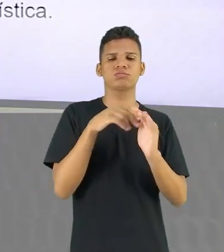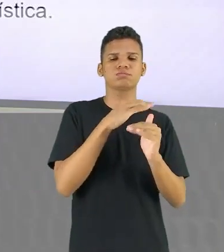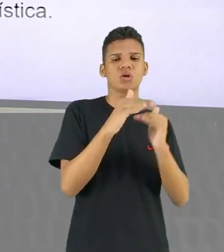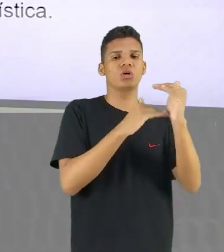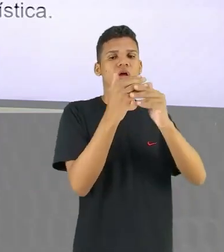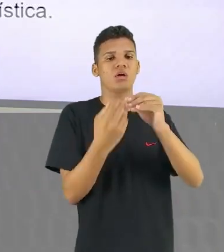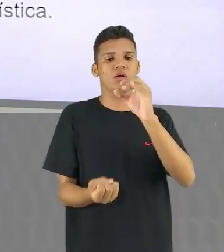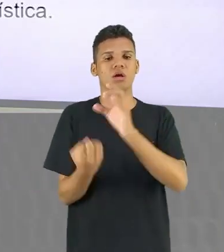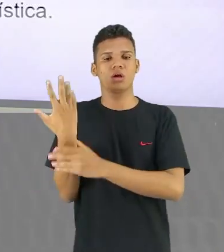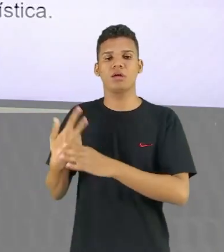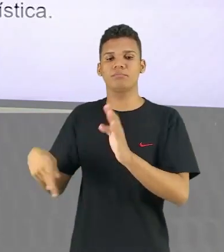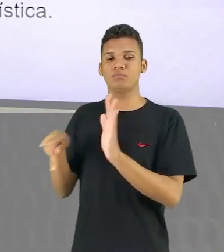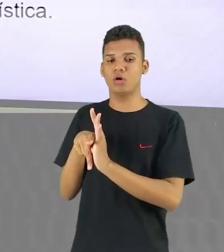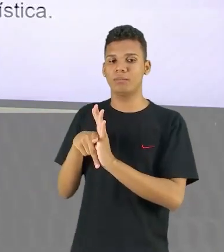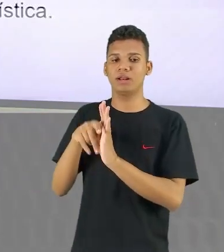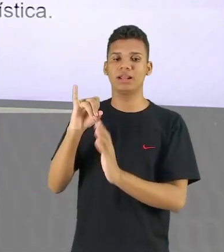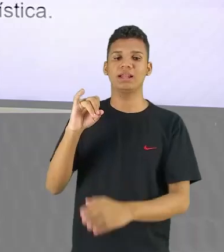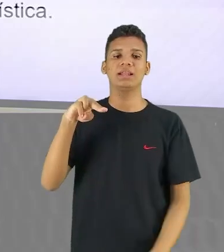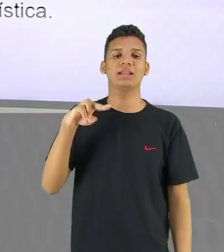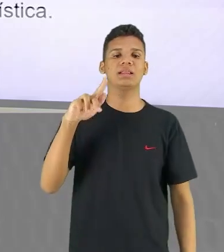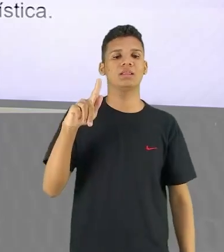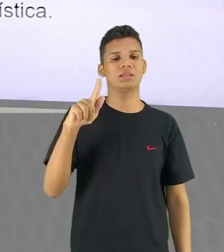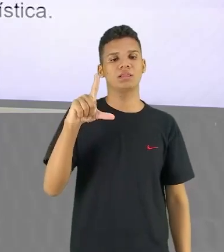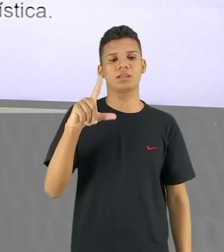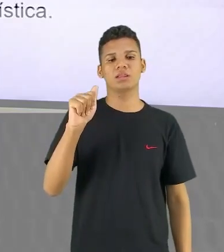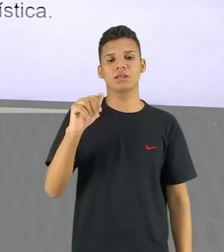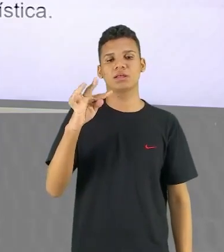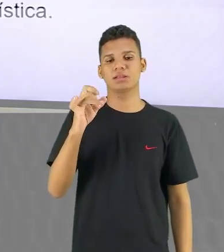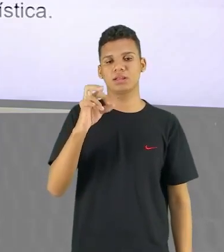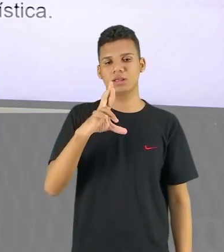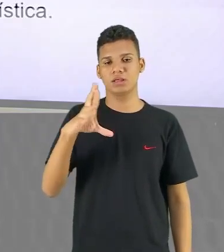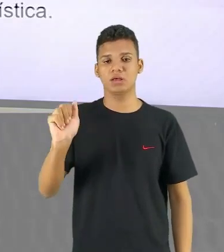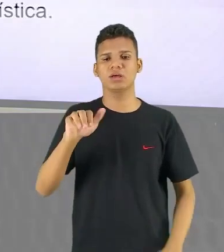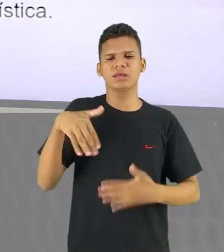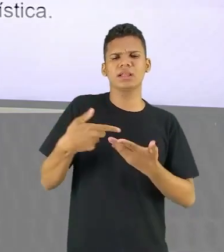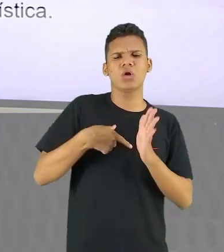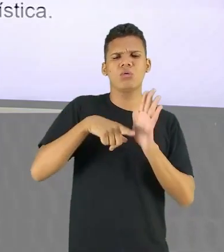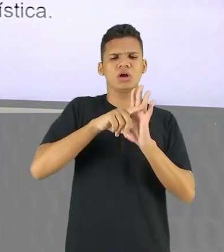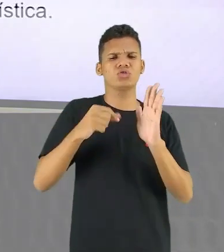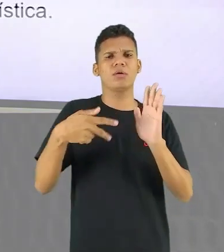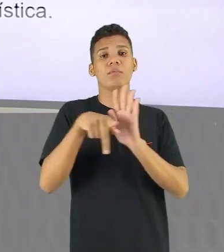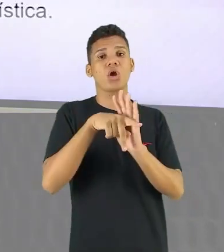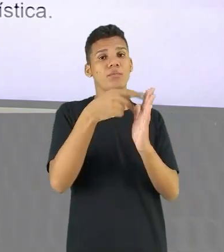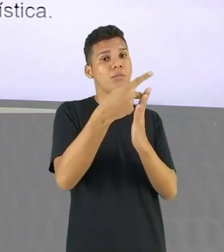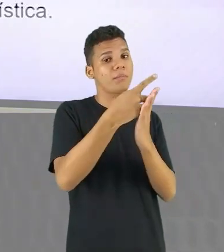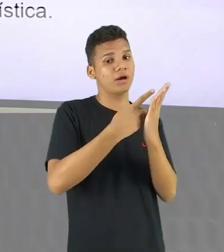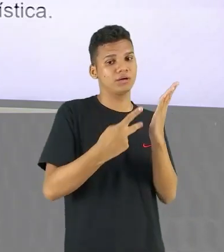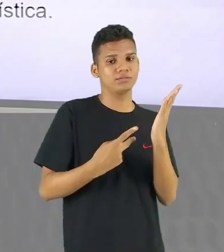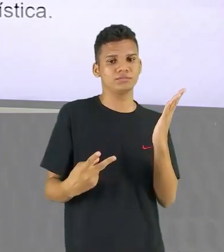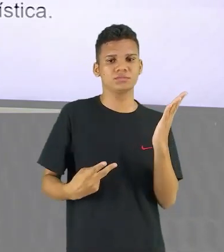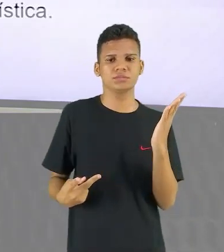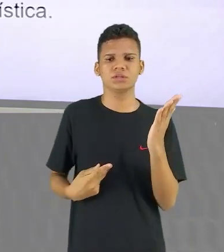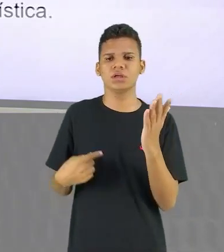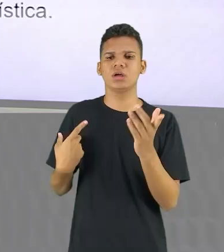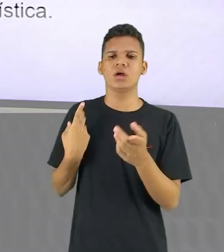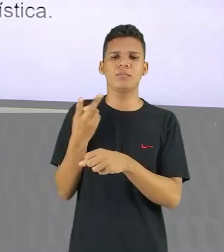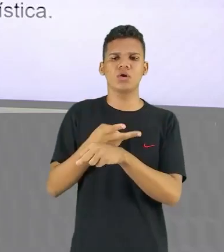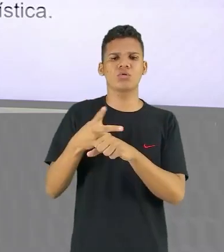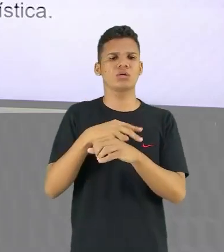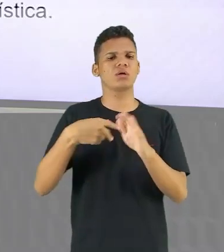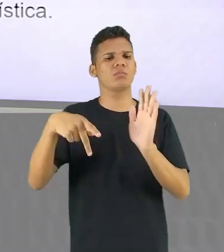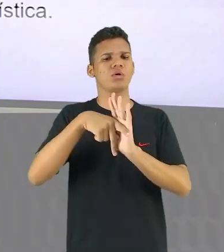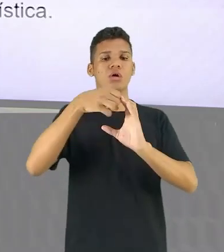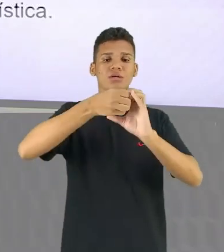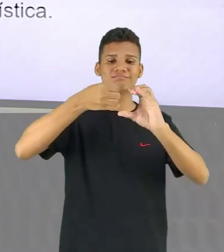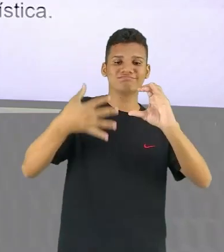na Inglaterra, então olha o assunto, a temática dessa receita. O autor do poema recorre a características